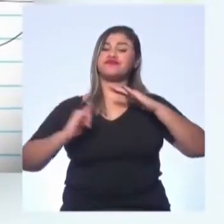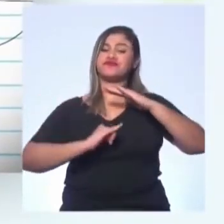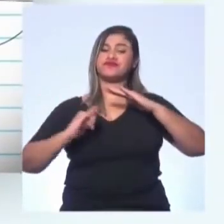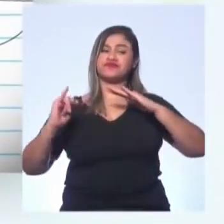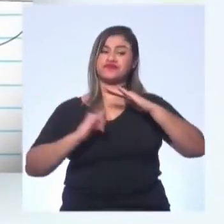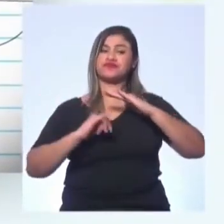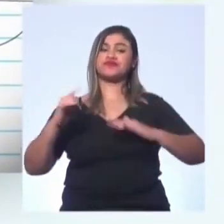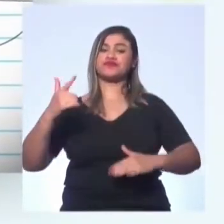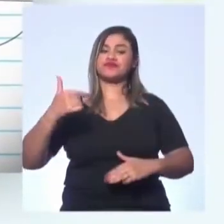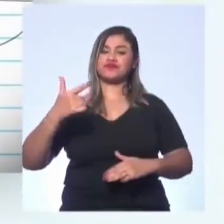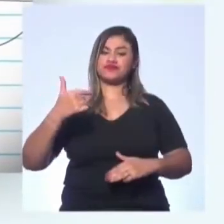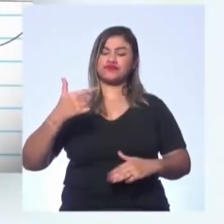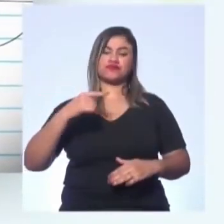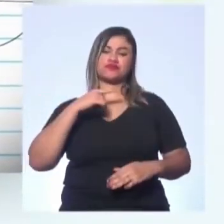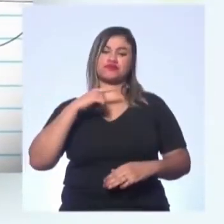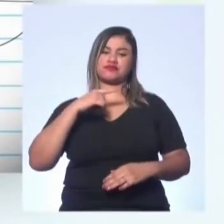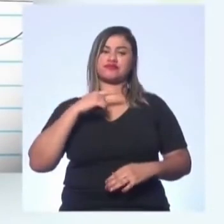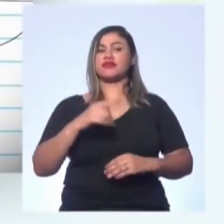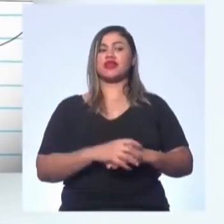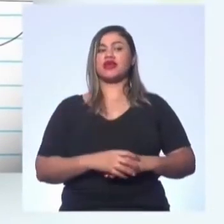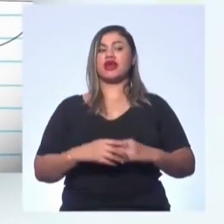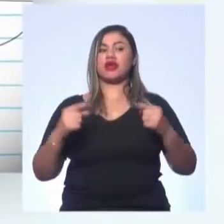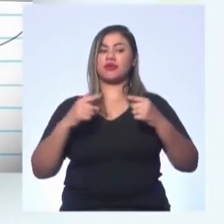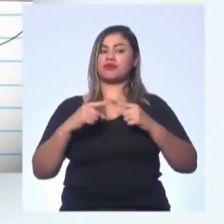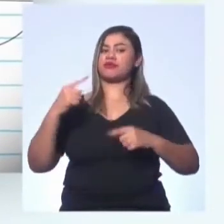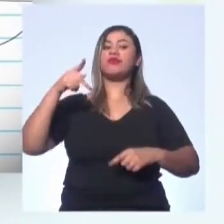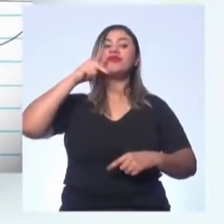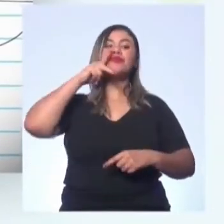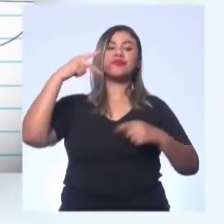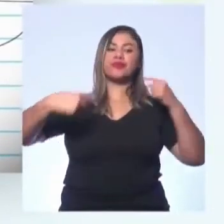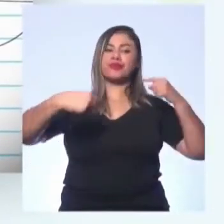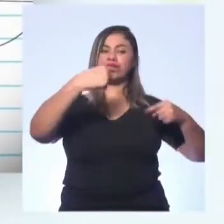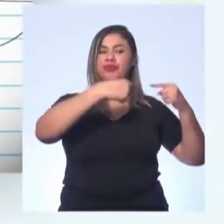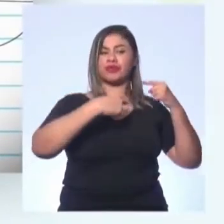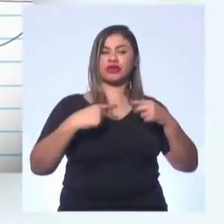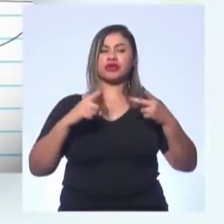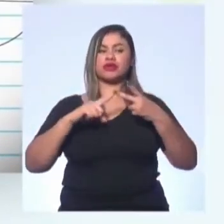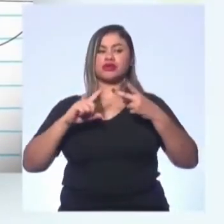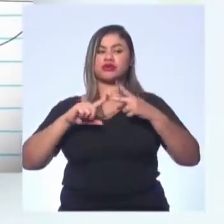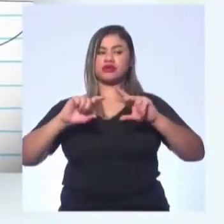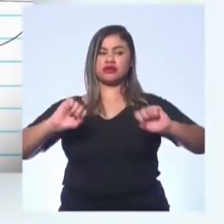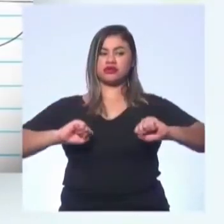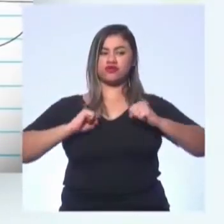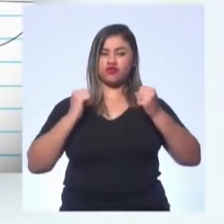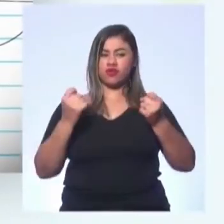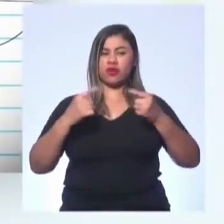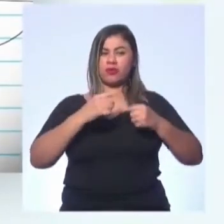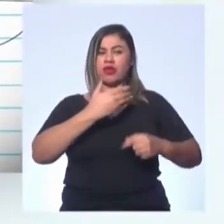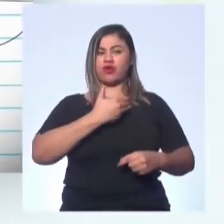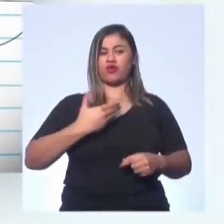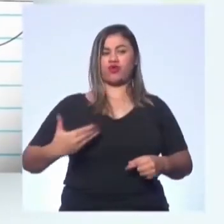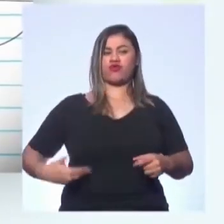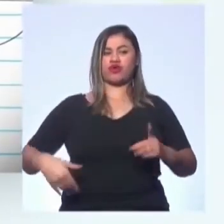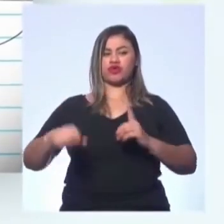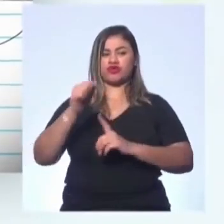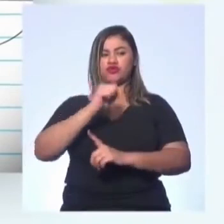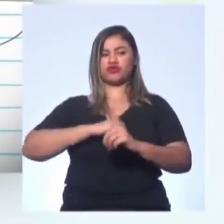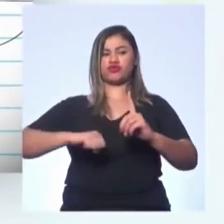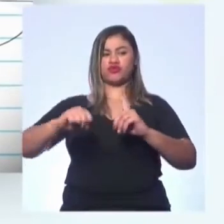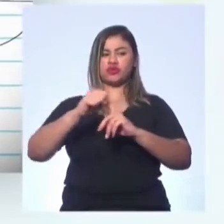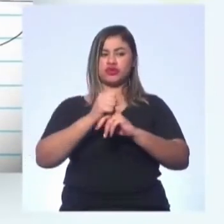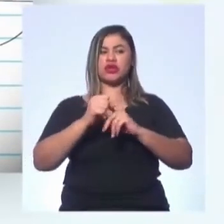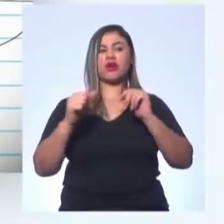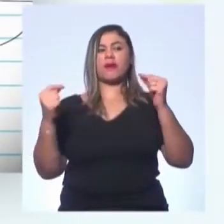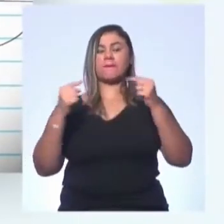12 indicadores. Ela diz respeito à orientação política, capacidade de esforço despendido por governos e pela sociedade na implementação